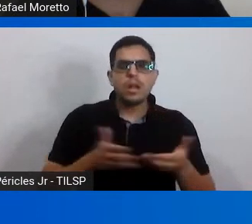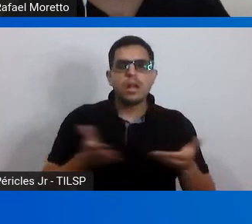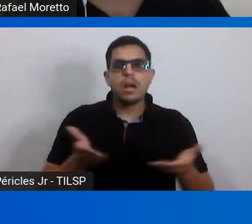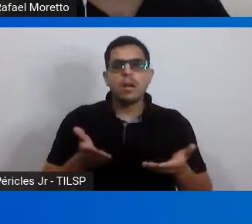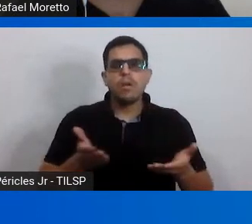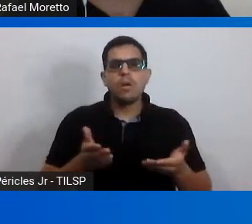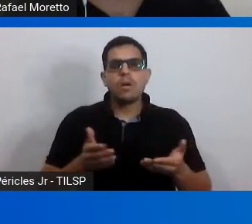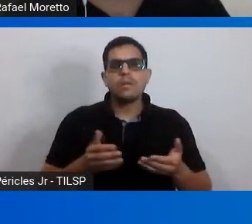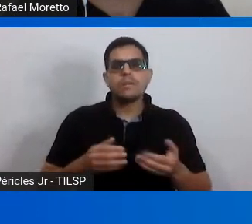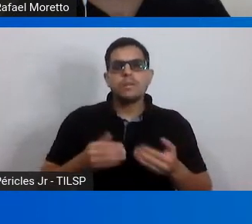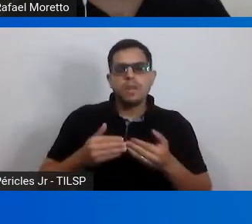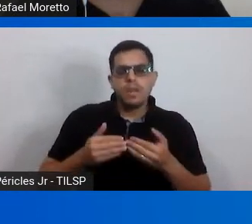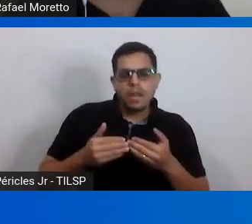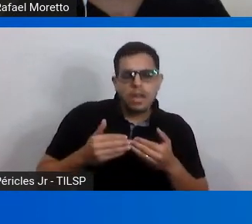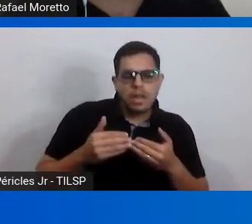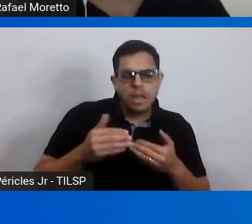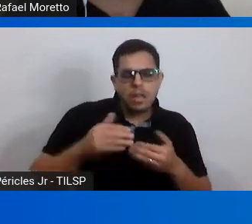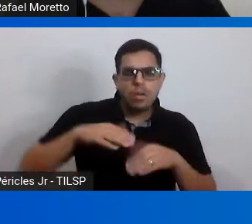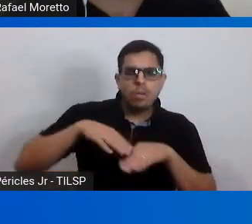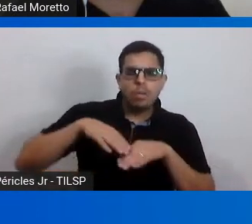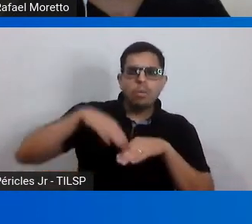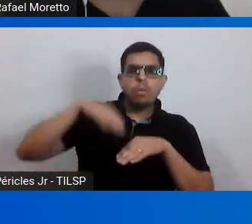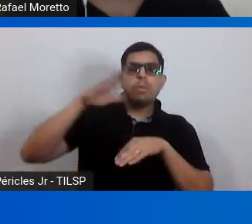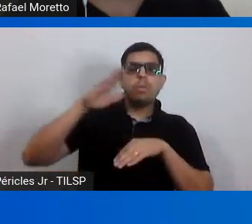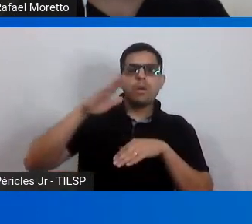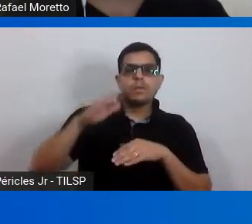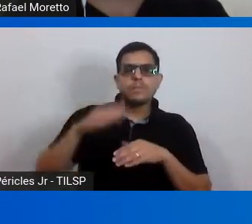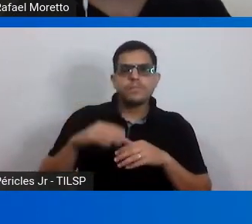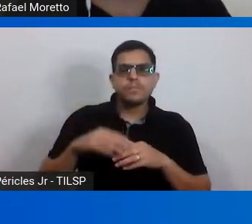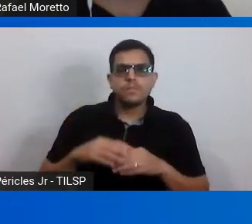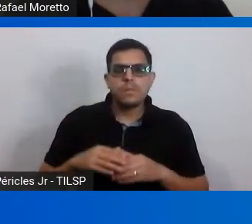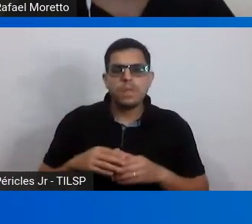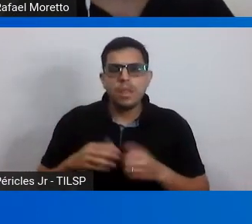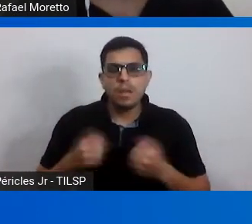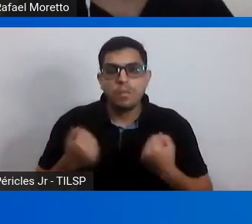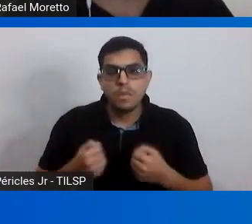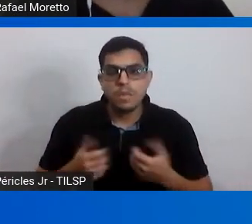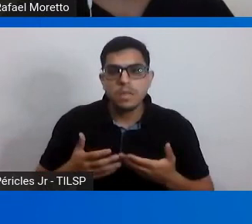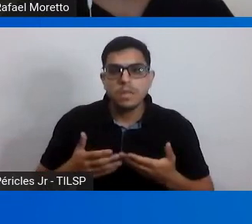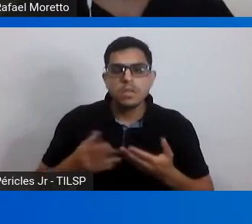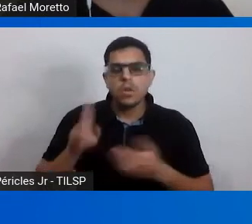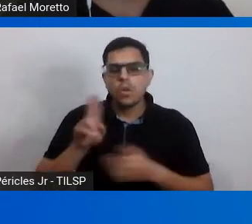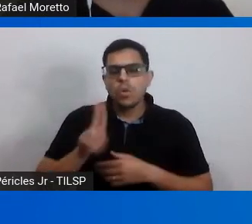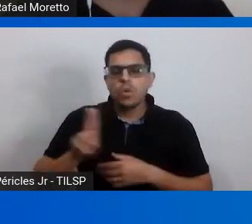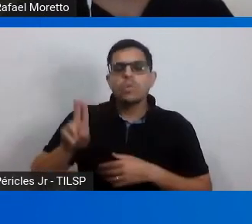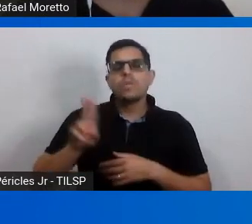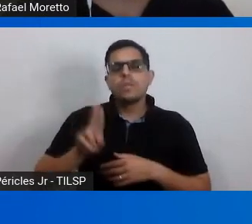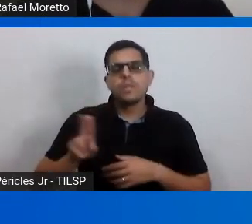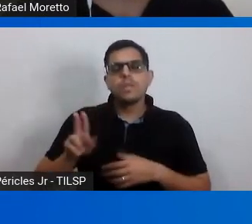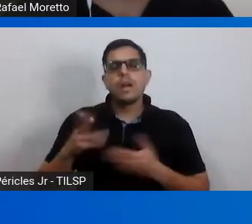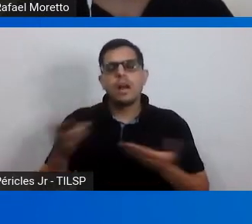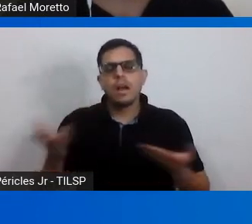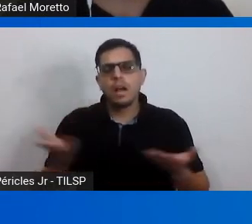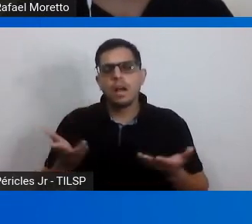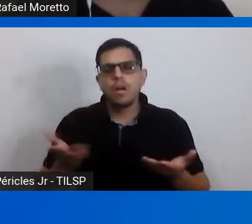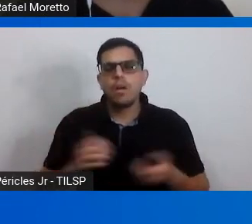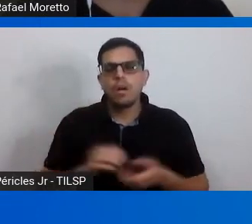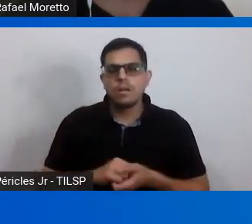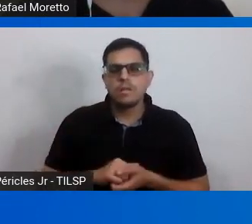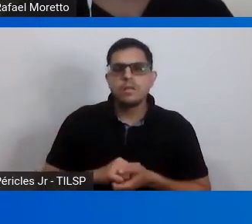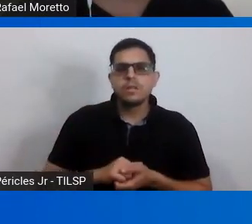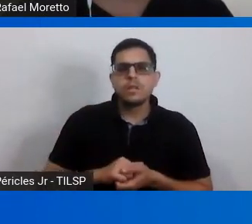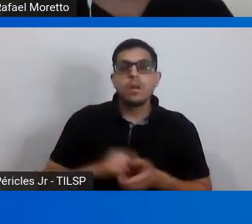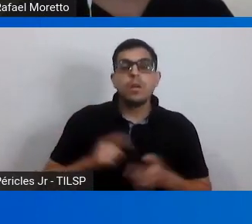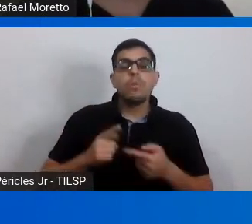instituições consigam perceber limites mais claros porque utilizaram concretamente não estão falando de um modo